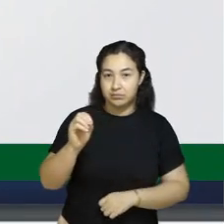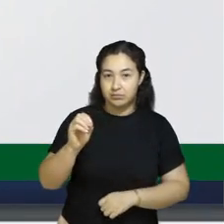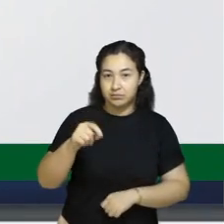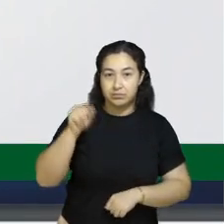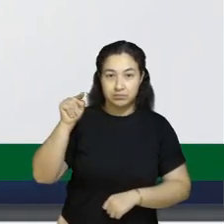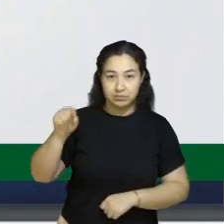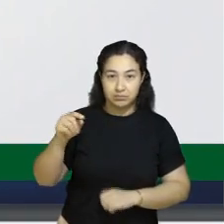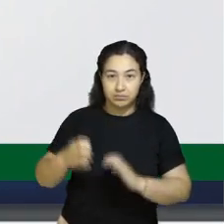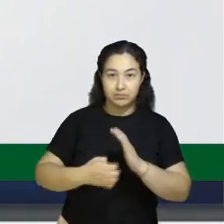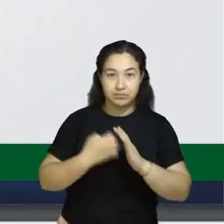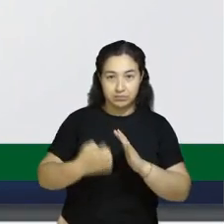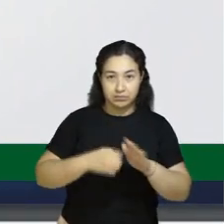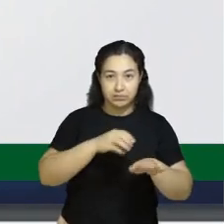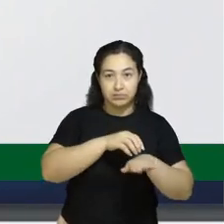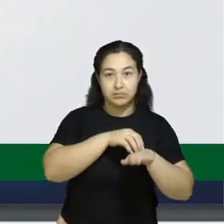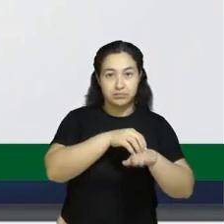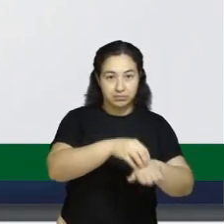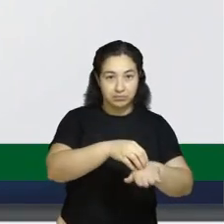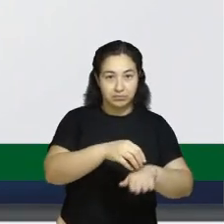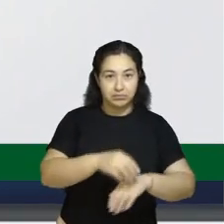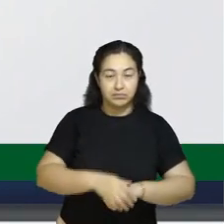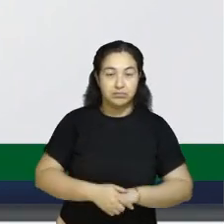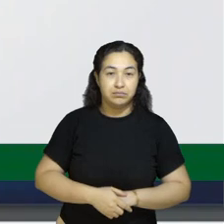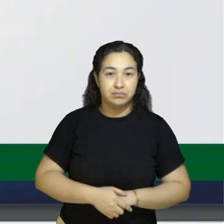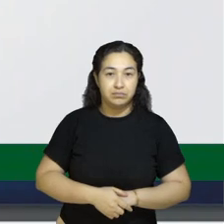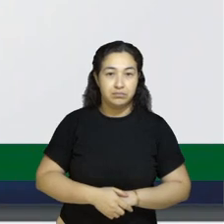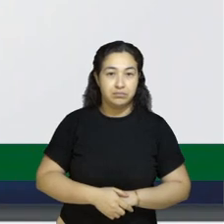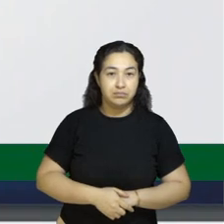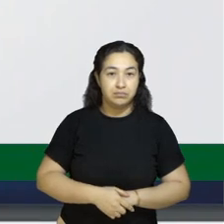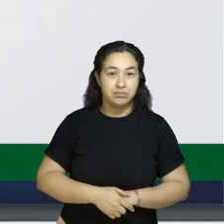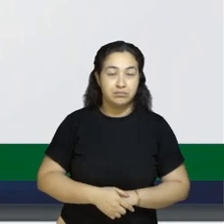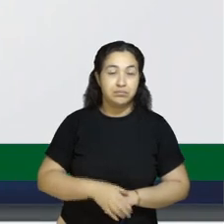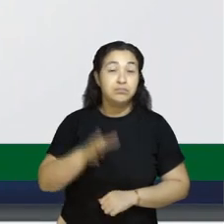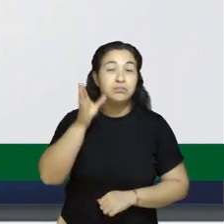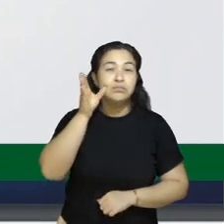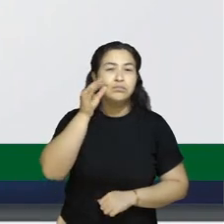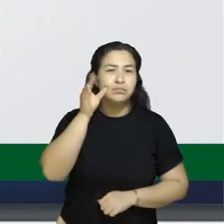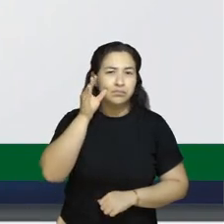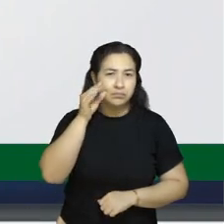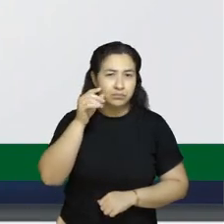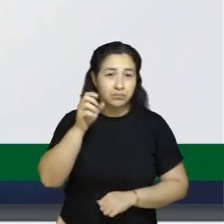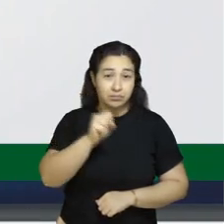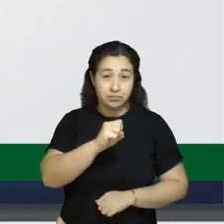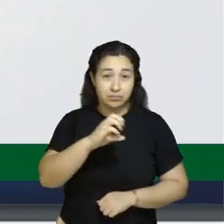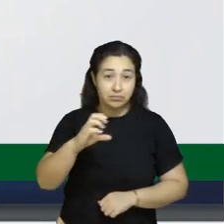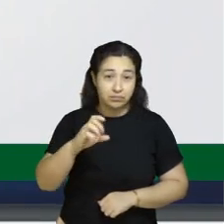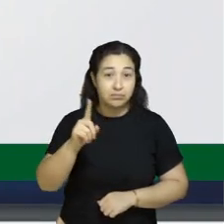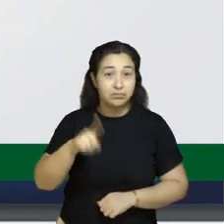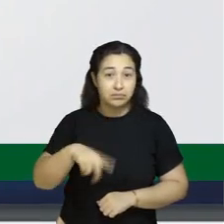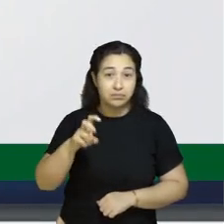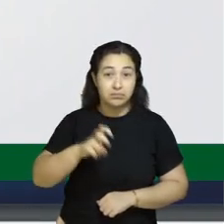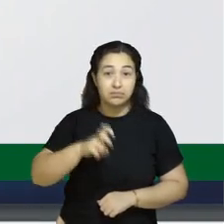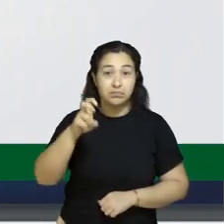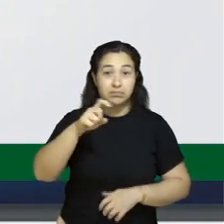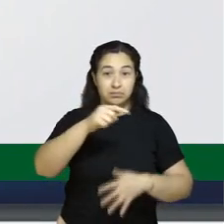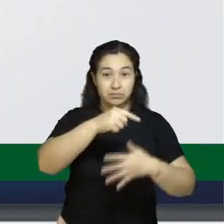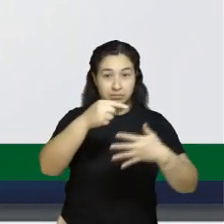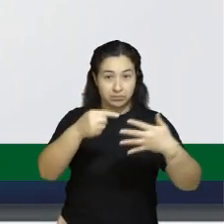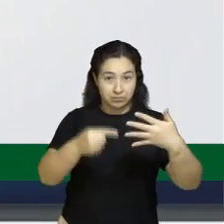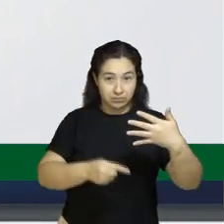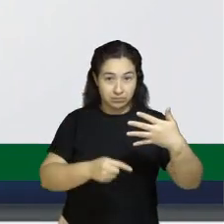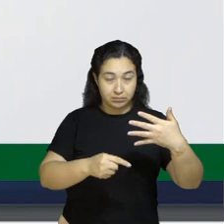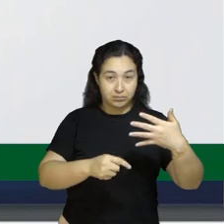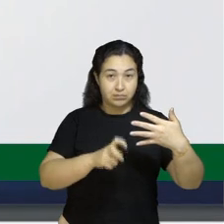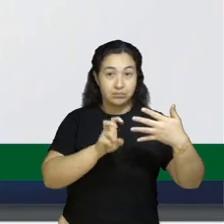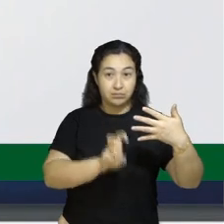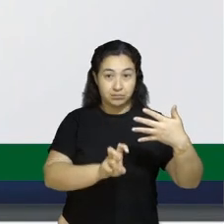de cargas. E uma curiosidade, Santa Catarina possui a quinta maior frota de caminhões do Brasil. E aqui